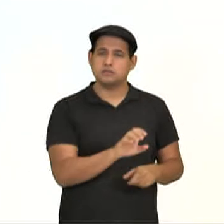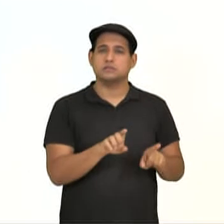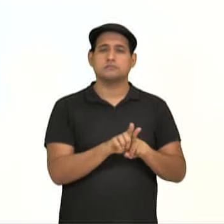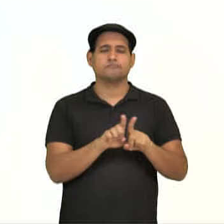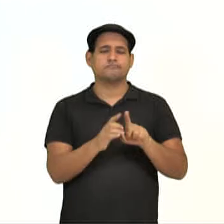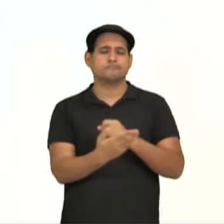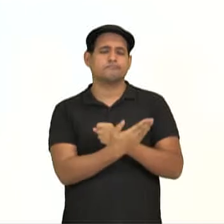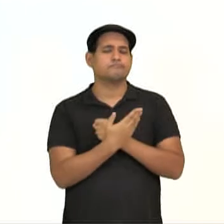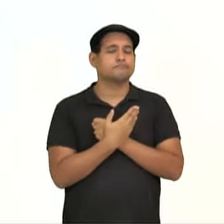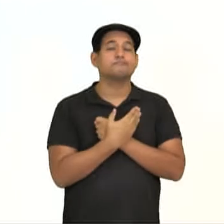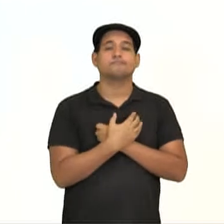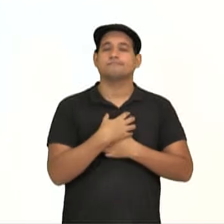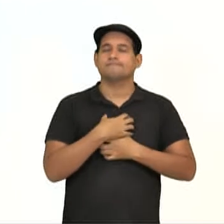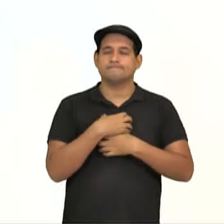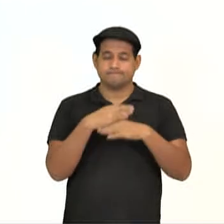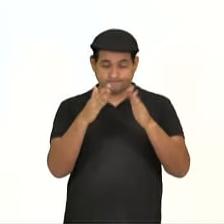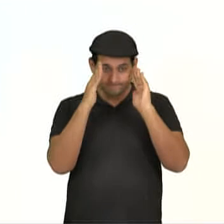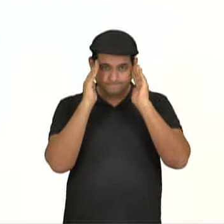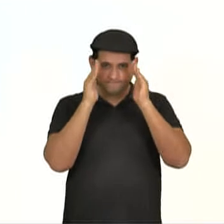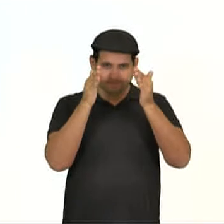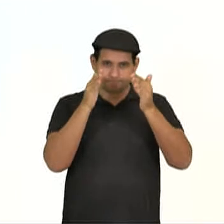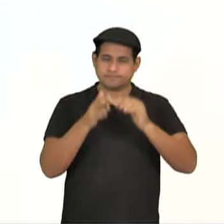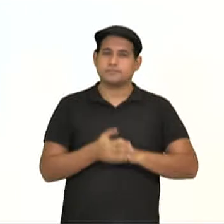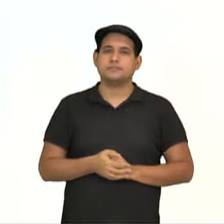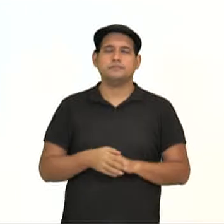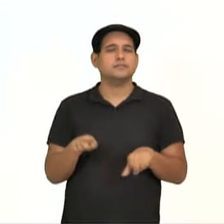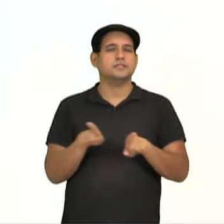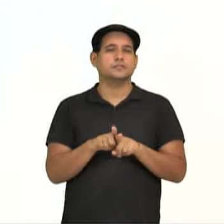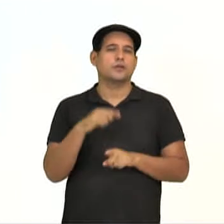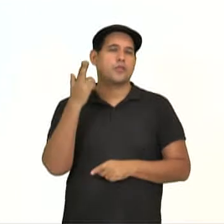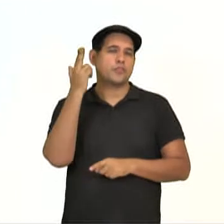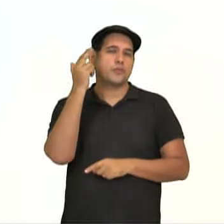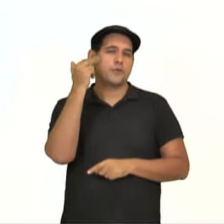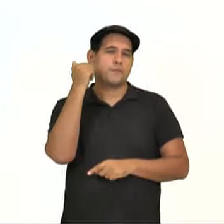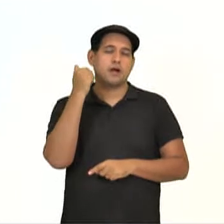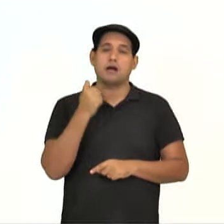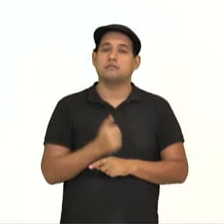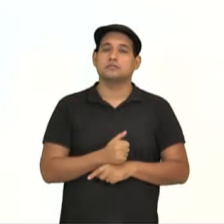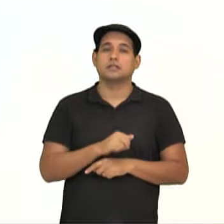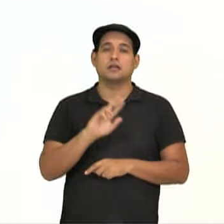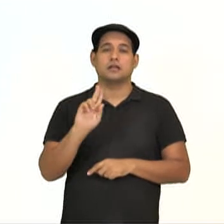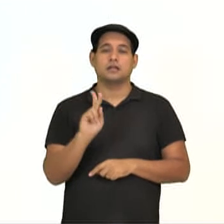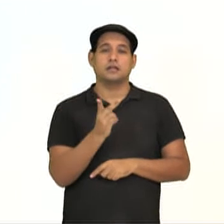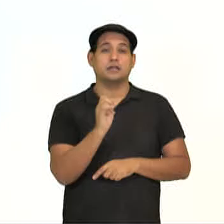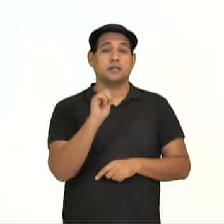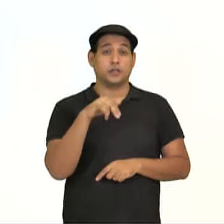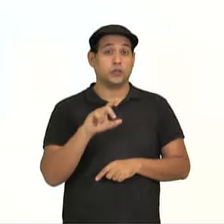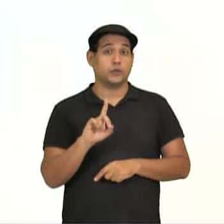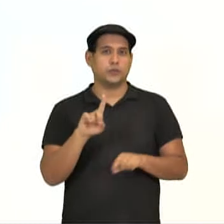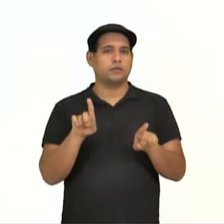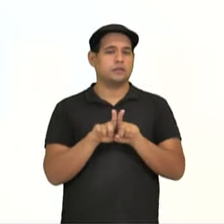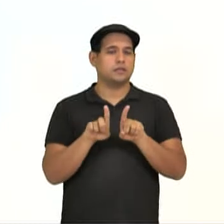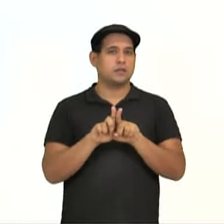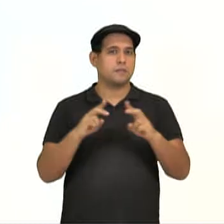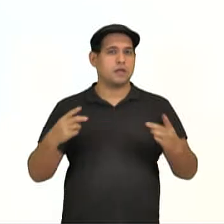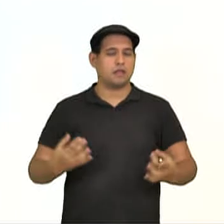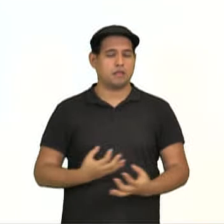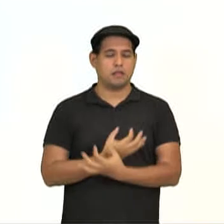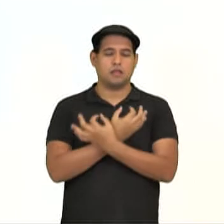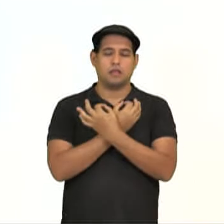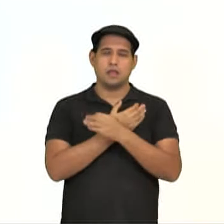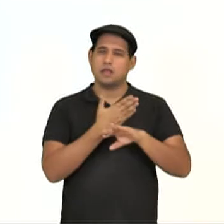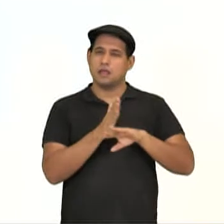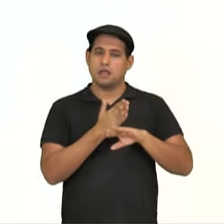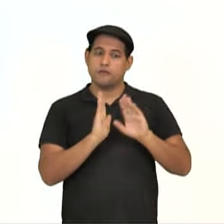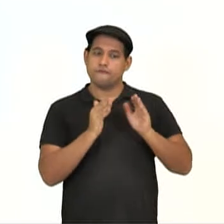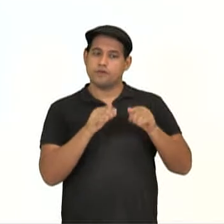que ajudam nesse momento de concentração. É comum nas práticas hinduístas e budistas. Os praticantes concentram-se num